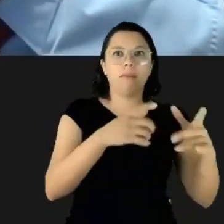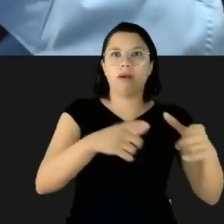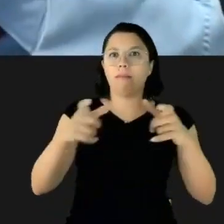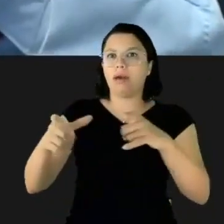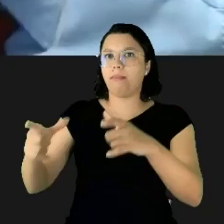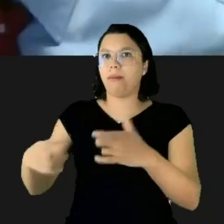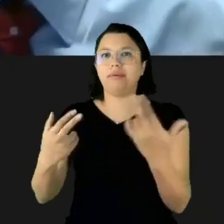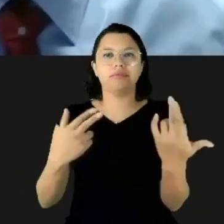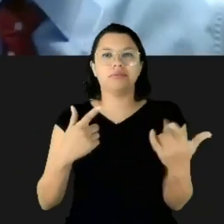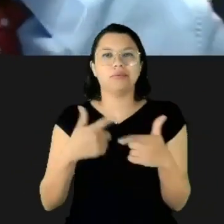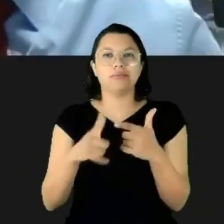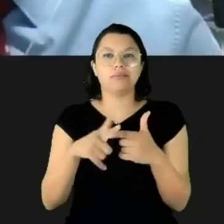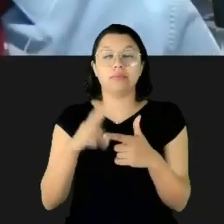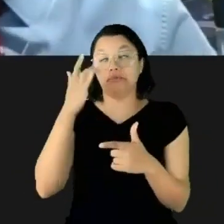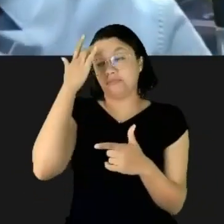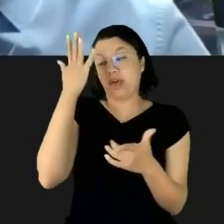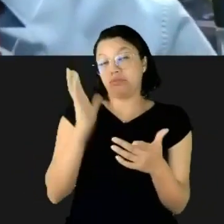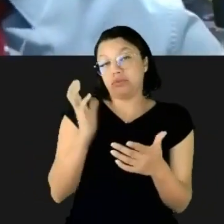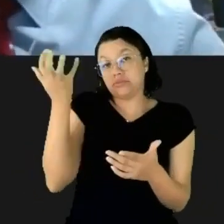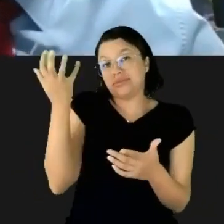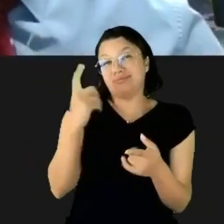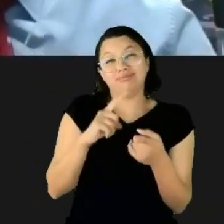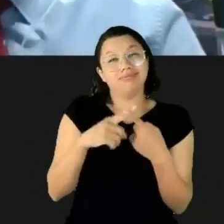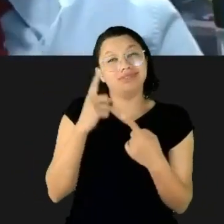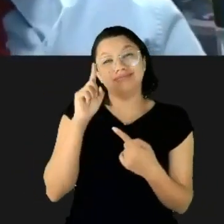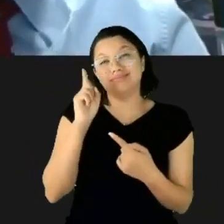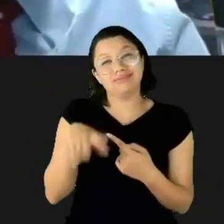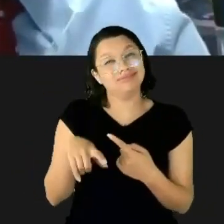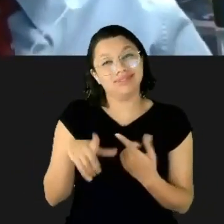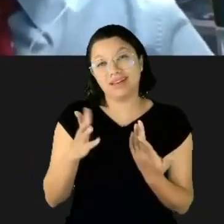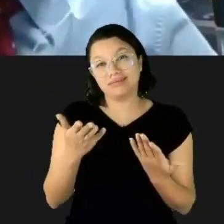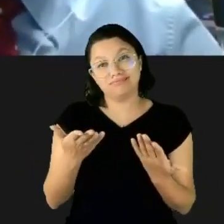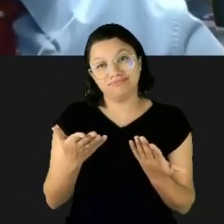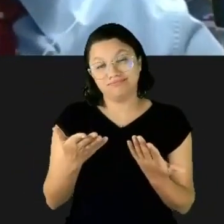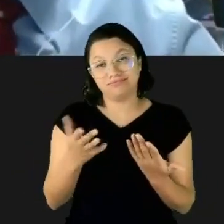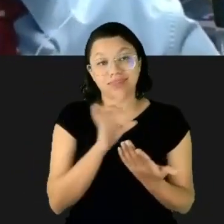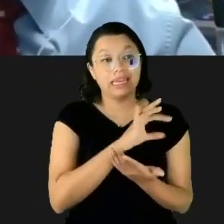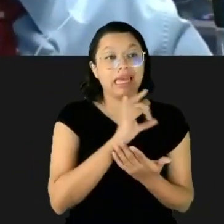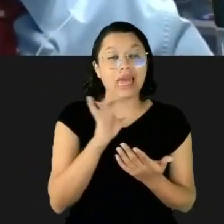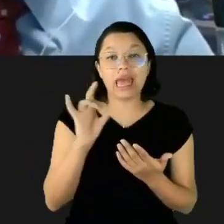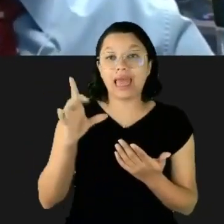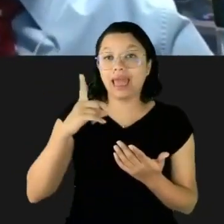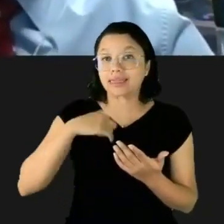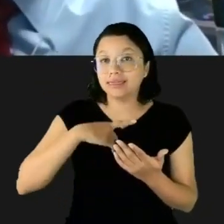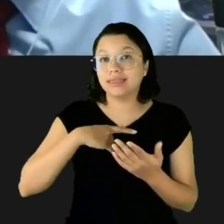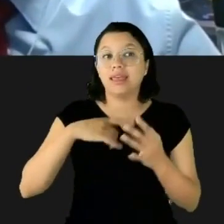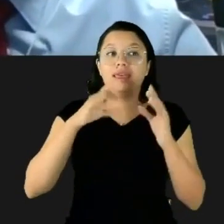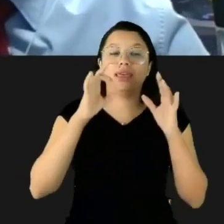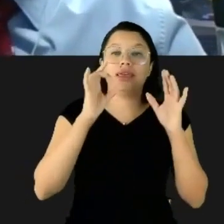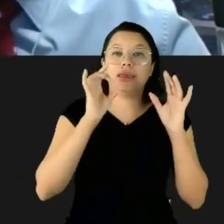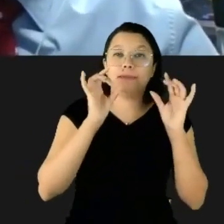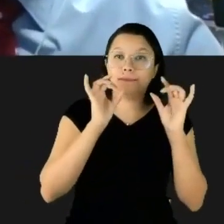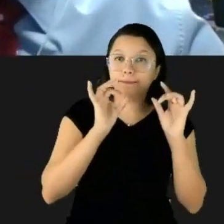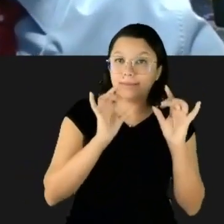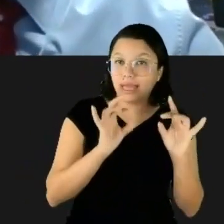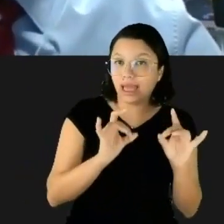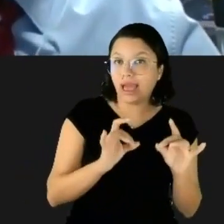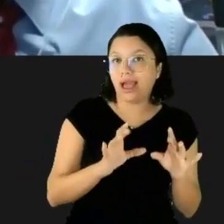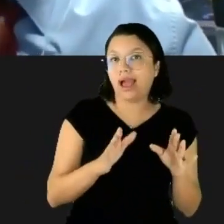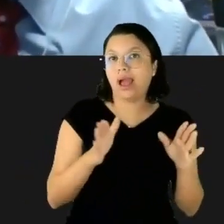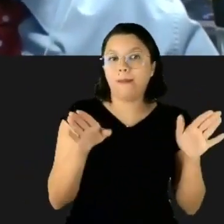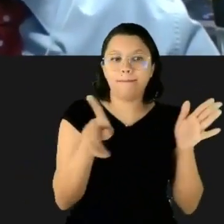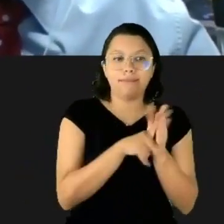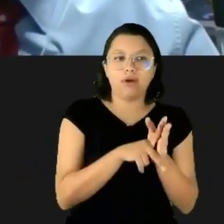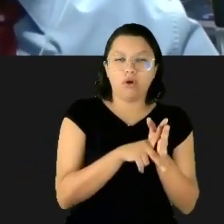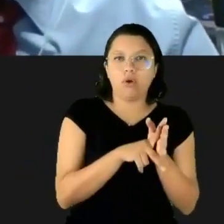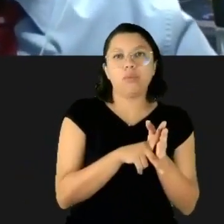resolver, mas não é. Cada unidade tem a sua peculiaridade e deve ser respeitada tanto de